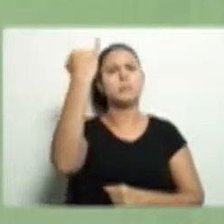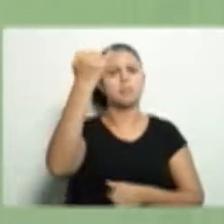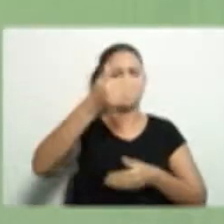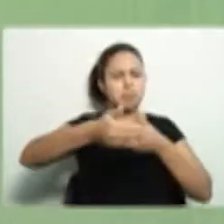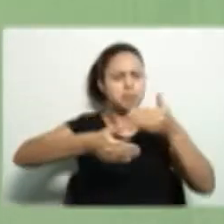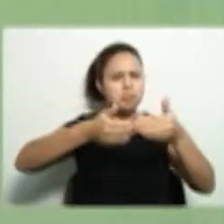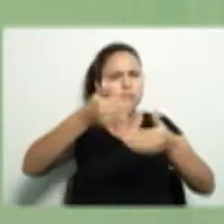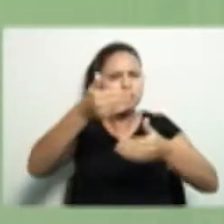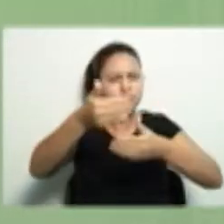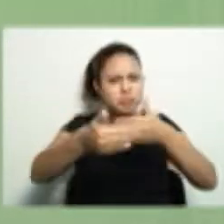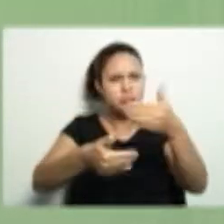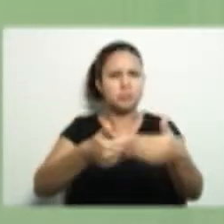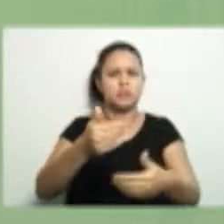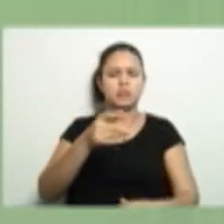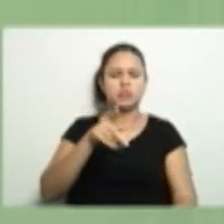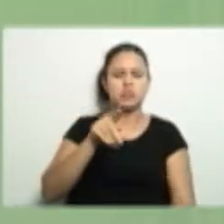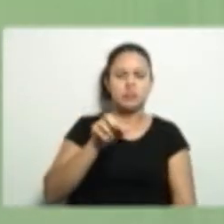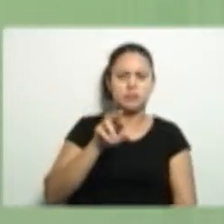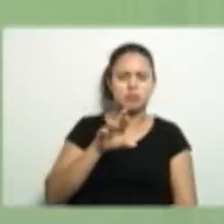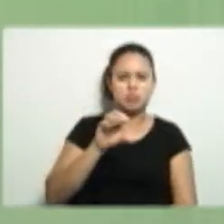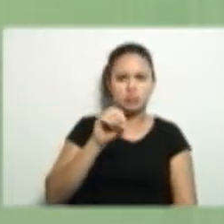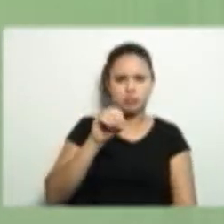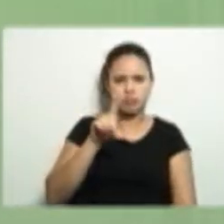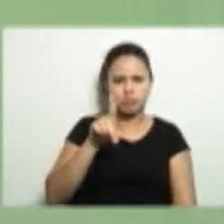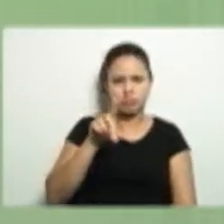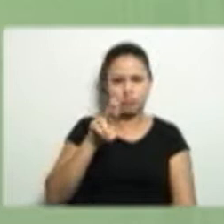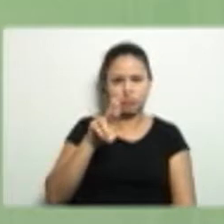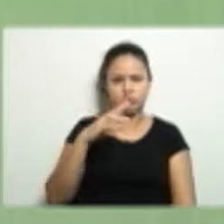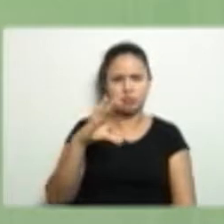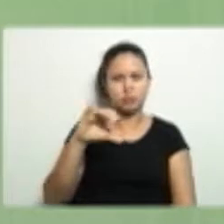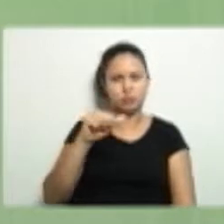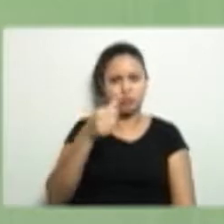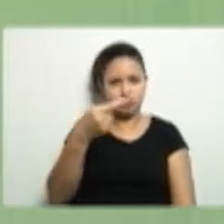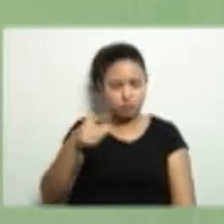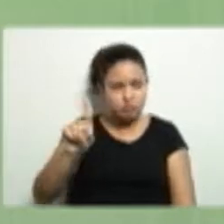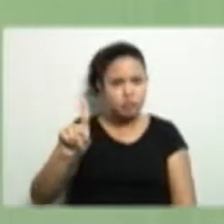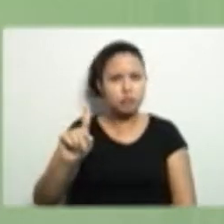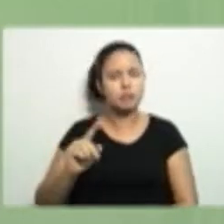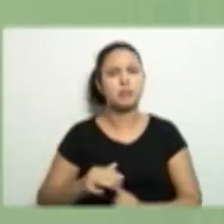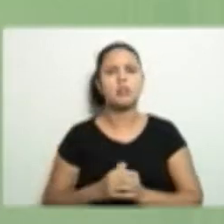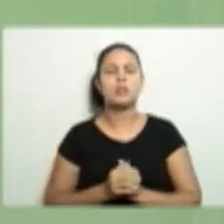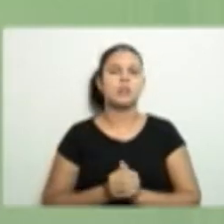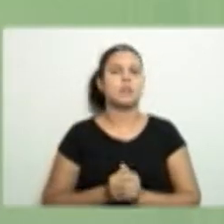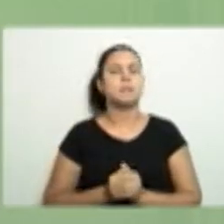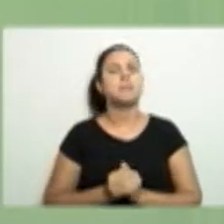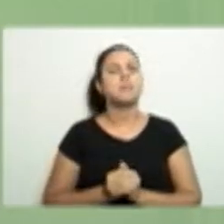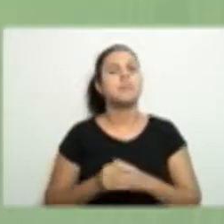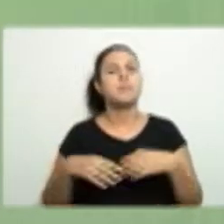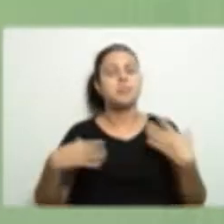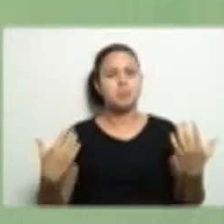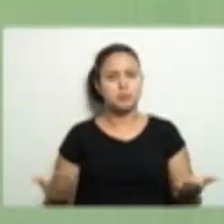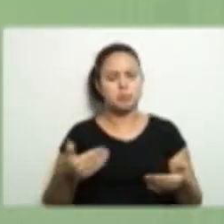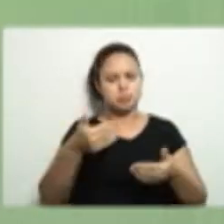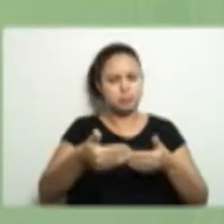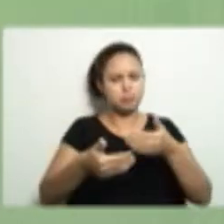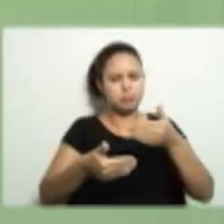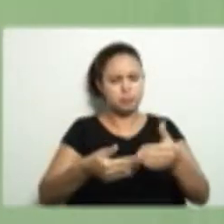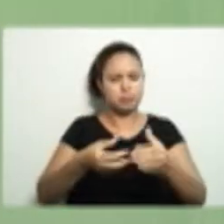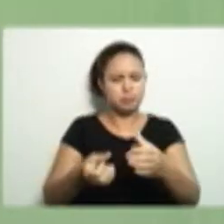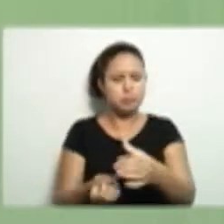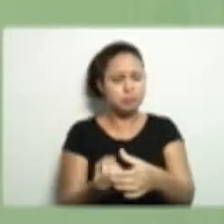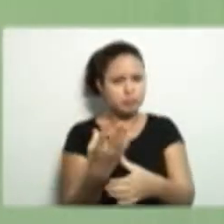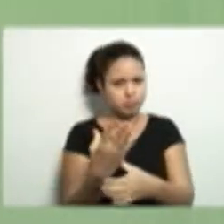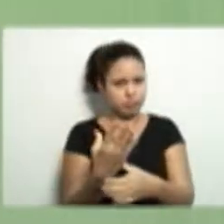tornar mais automático a maneira de produzir bens e serviços. As vantagens da adoção de um processo de produção